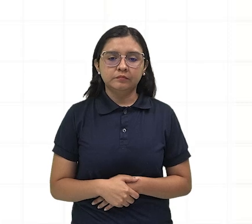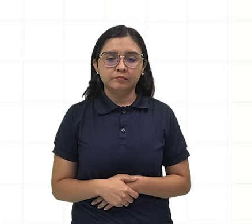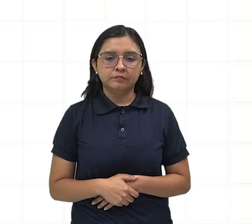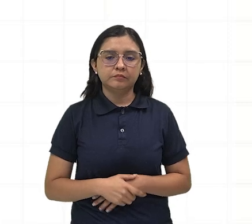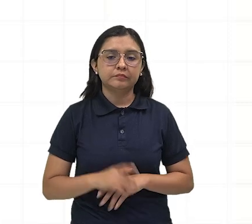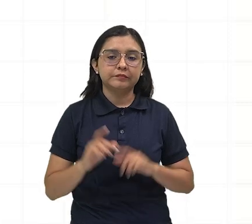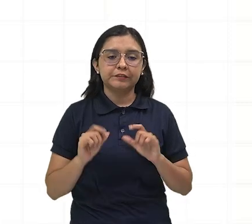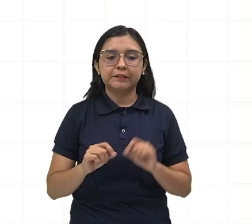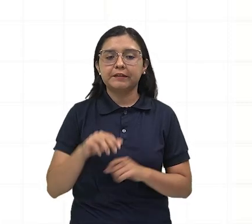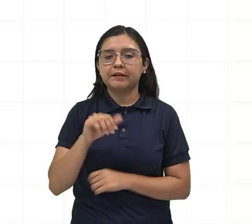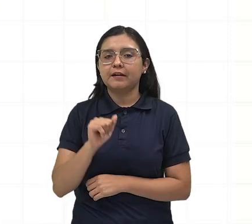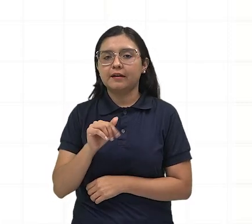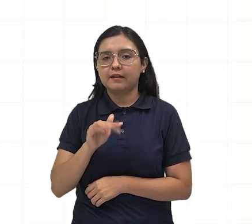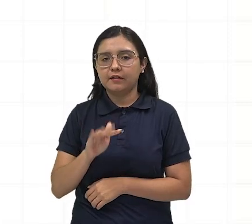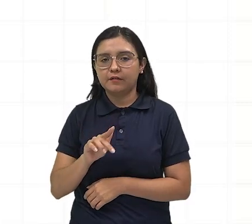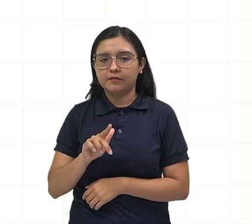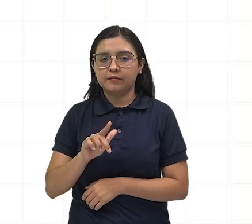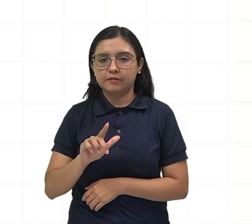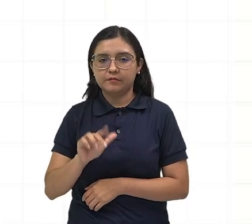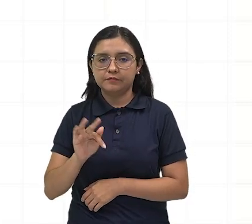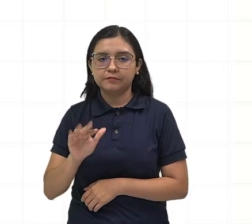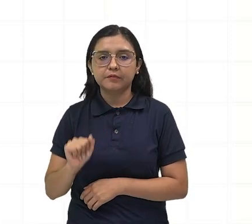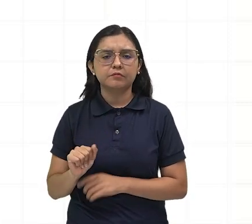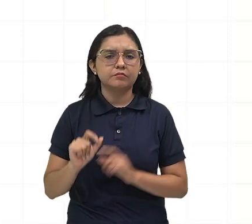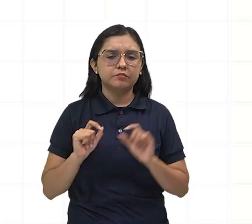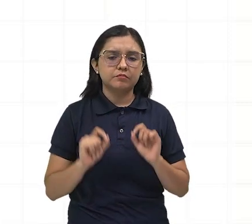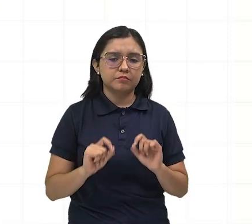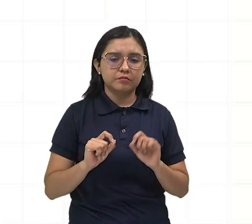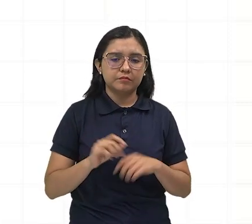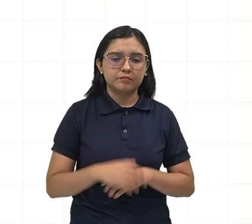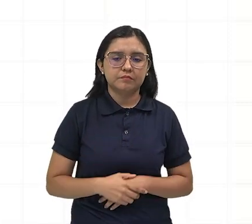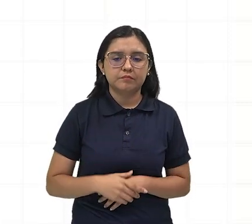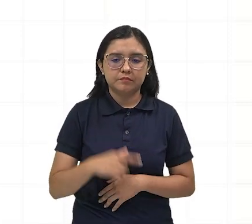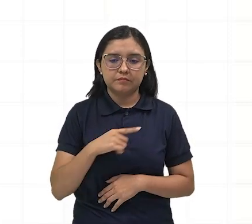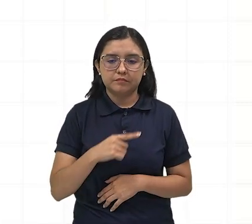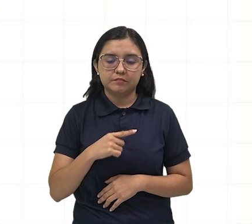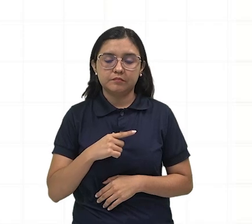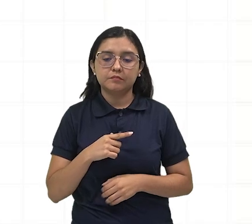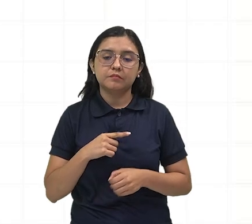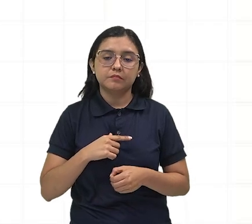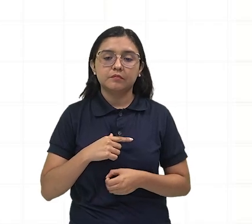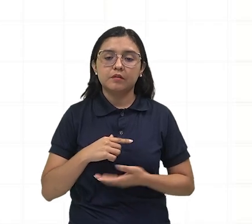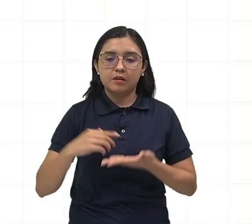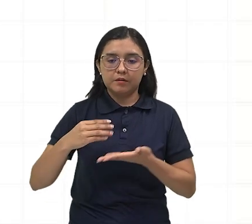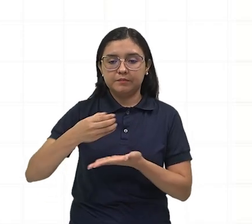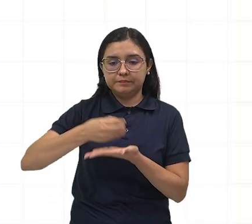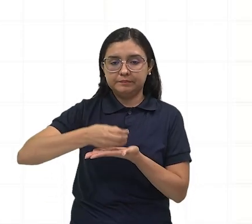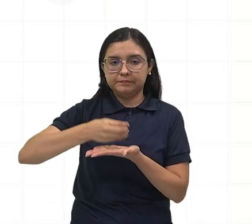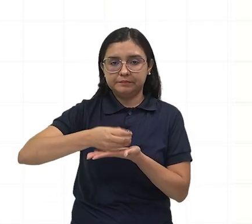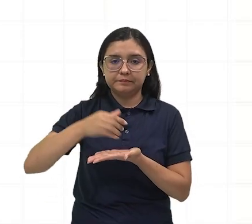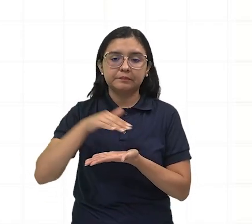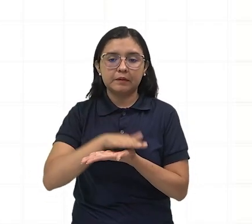Quem é o alfa? Né? Alfa é esse plano aqui, a representação do plano. Ó.